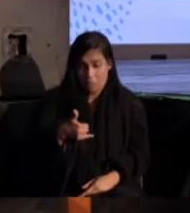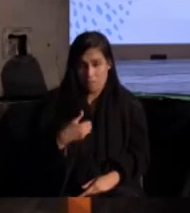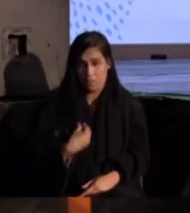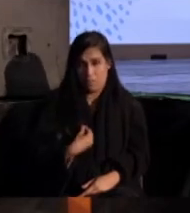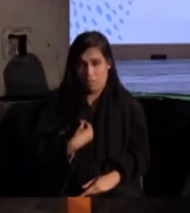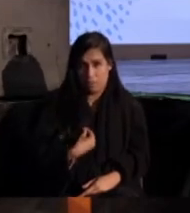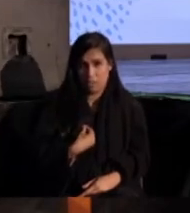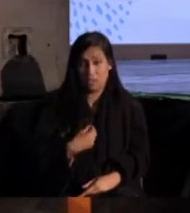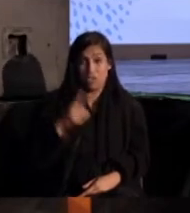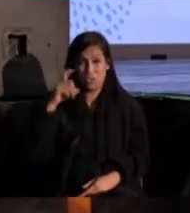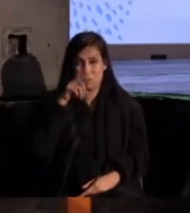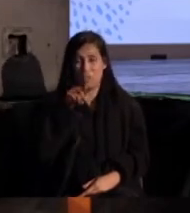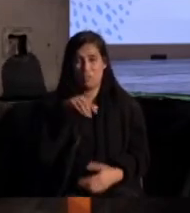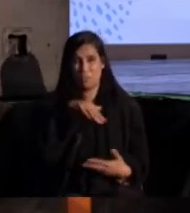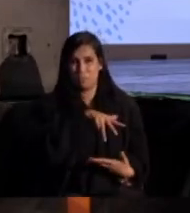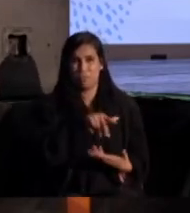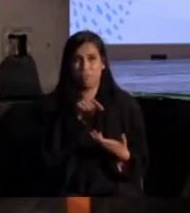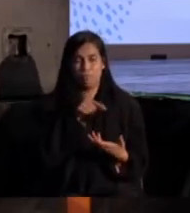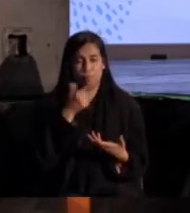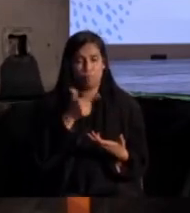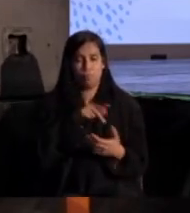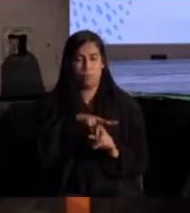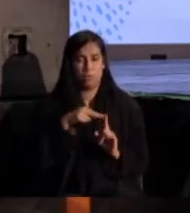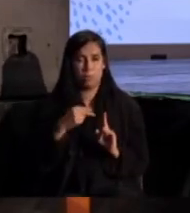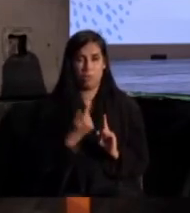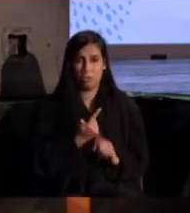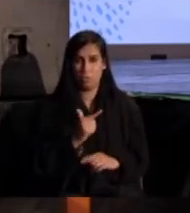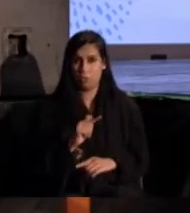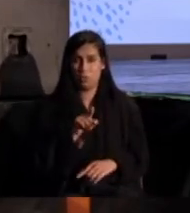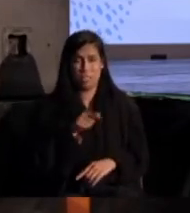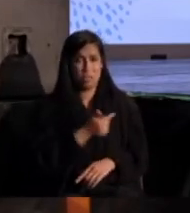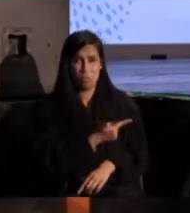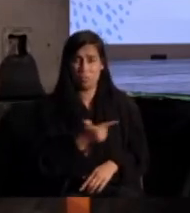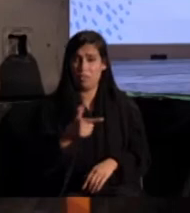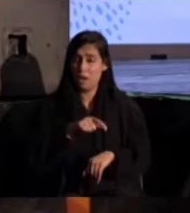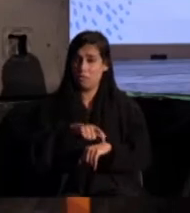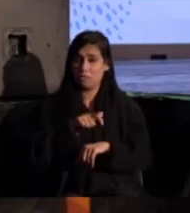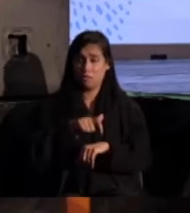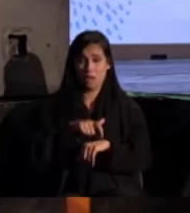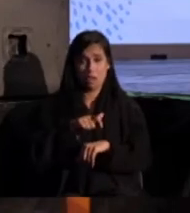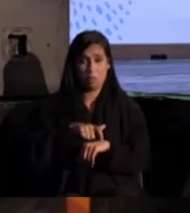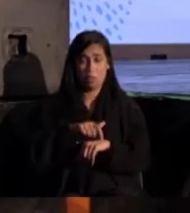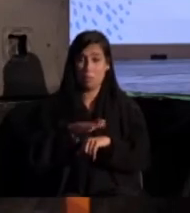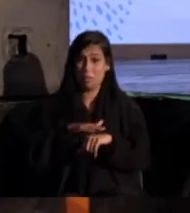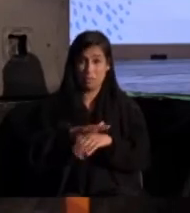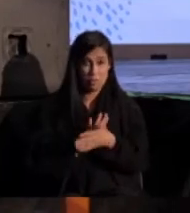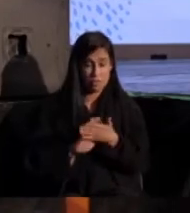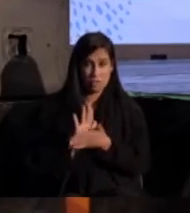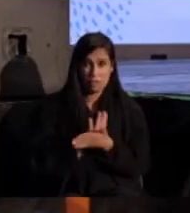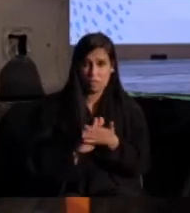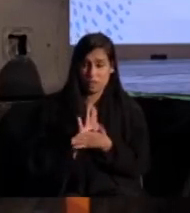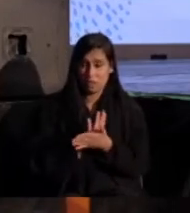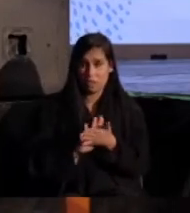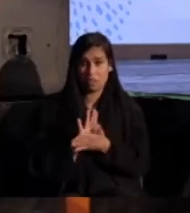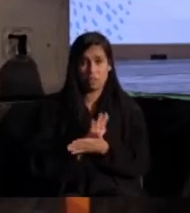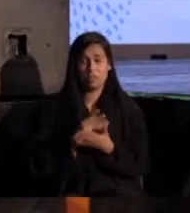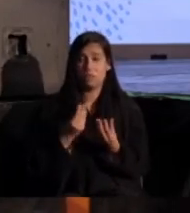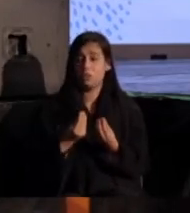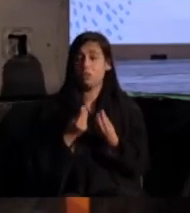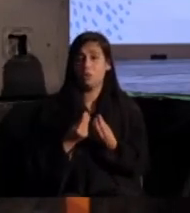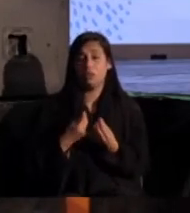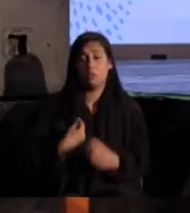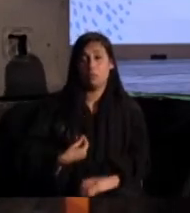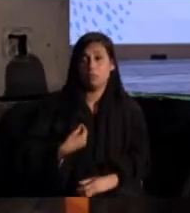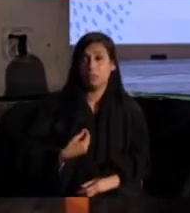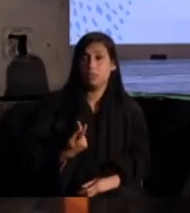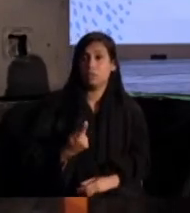saborear. Não tem tempo para fazer a refeição. Não tem um tempo para desfrutar, para fazer esse processo que